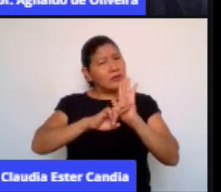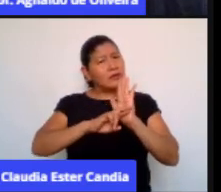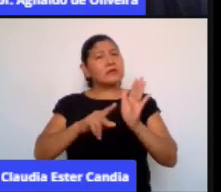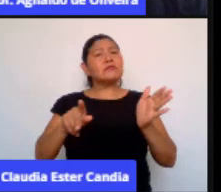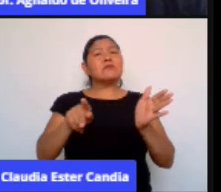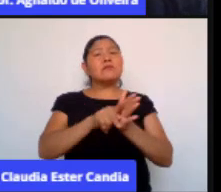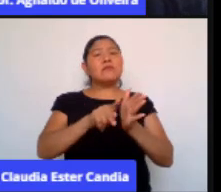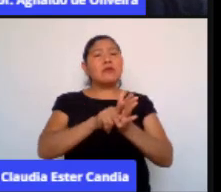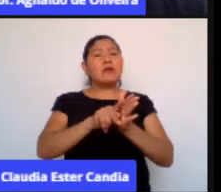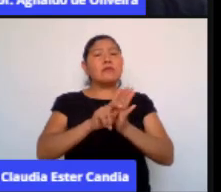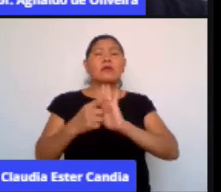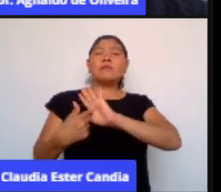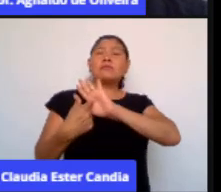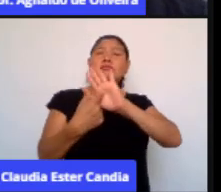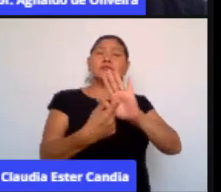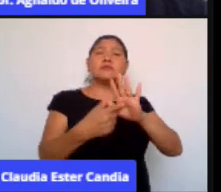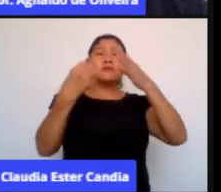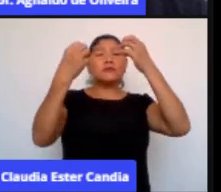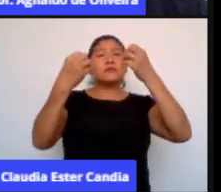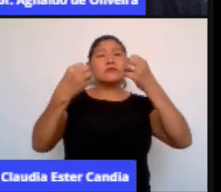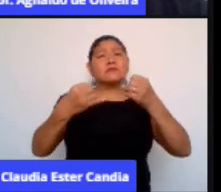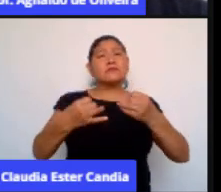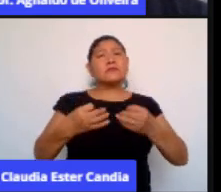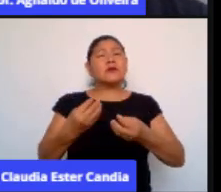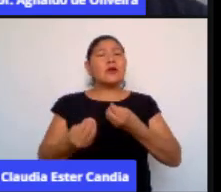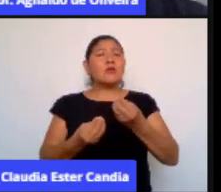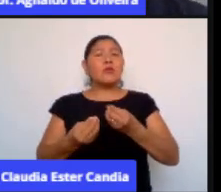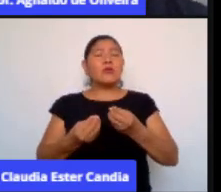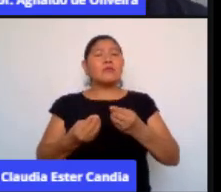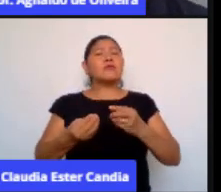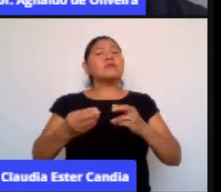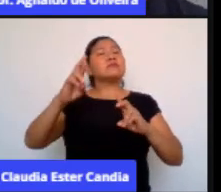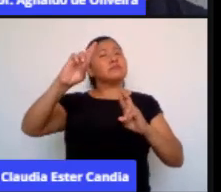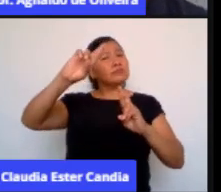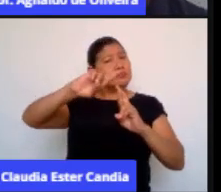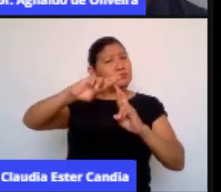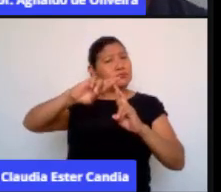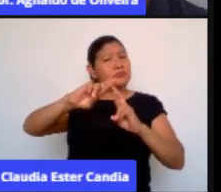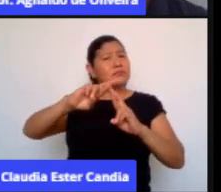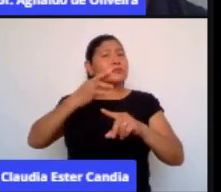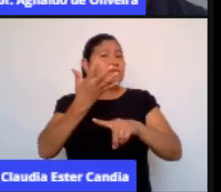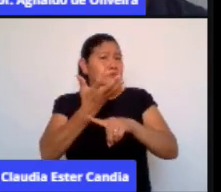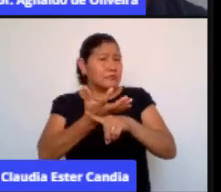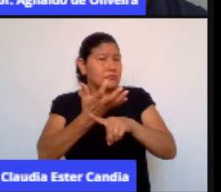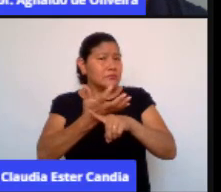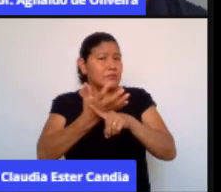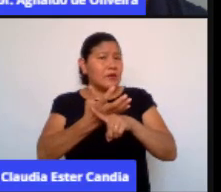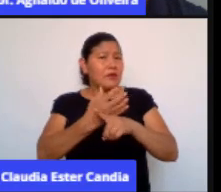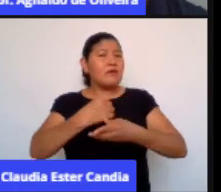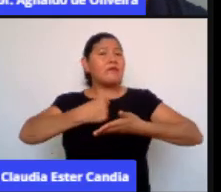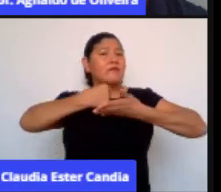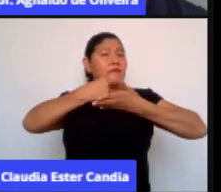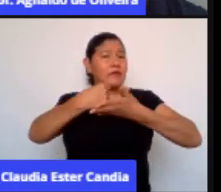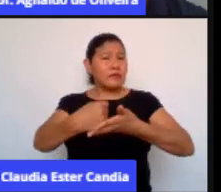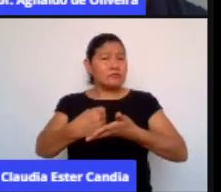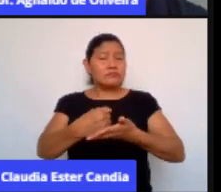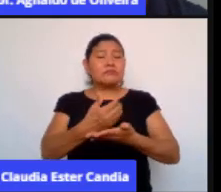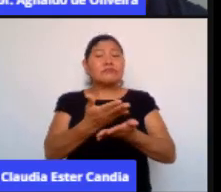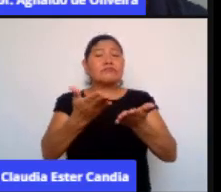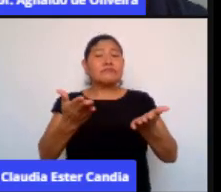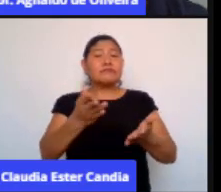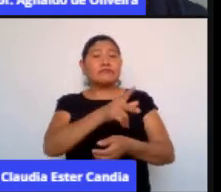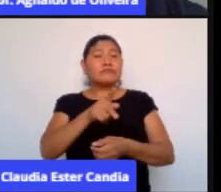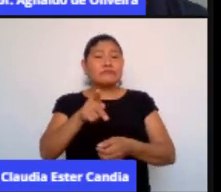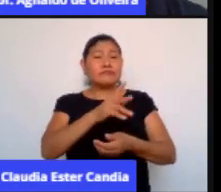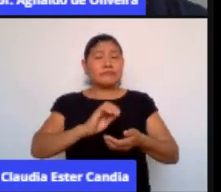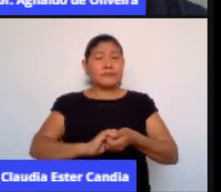vocês o nosso referencial curricular circunstancial, vou precisar que vocês se atentem para algumas definições, algumas palavras, né? Então, a